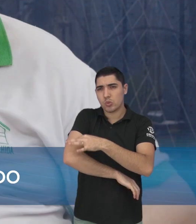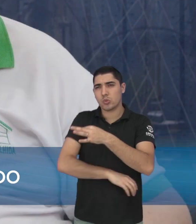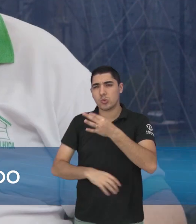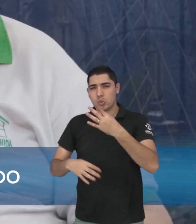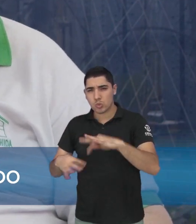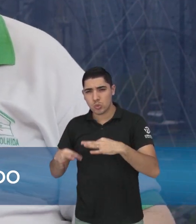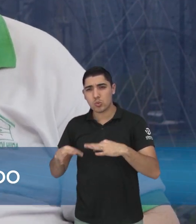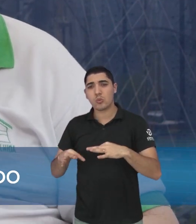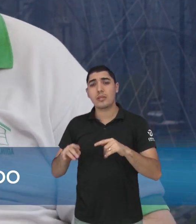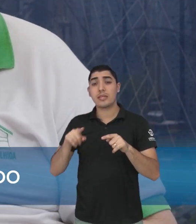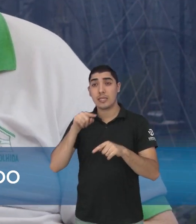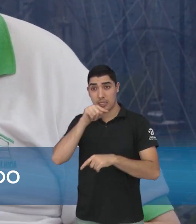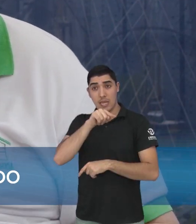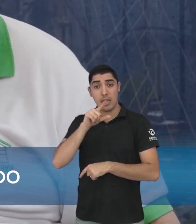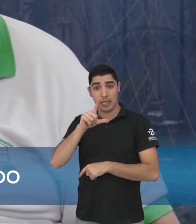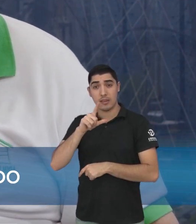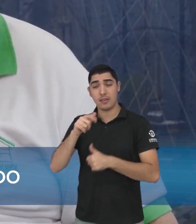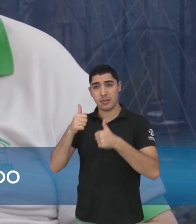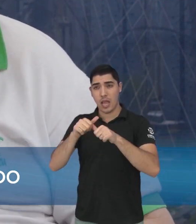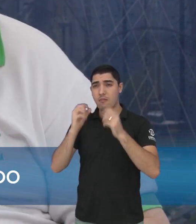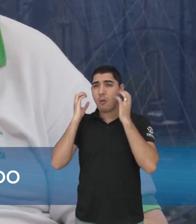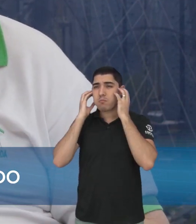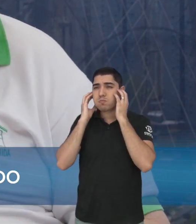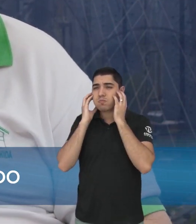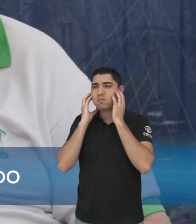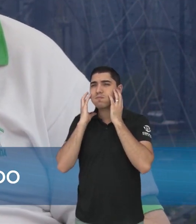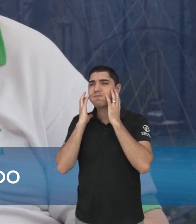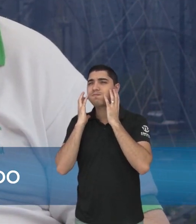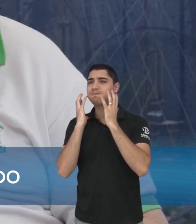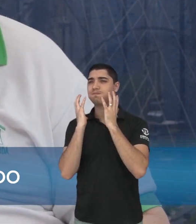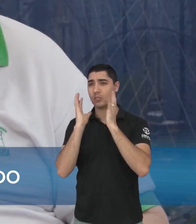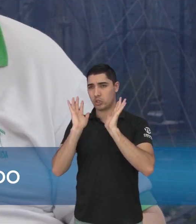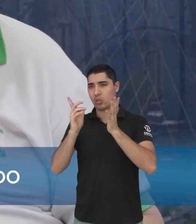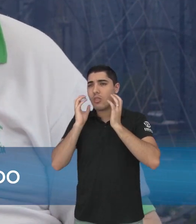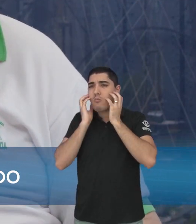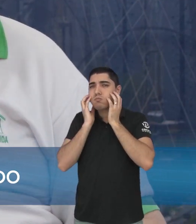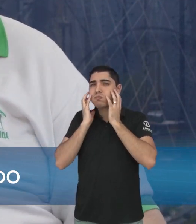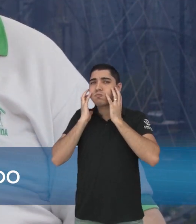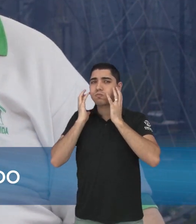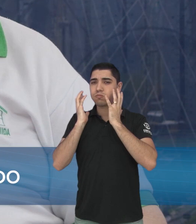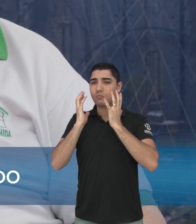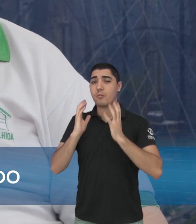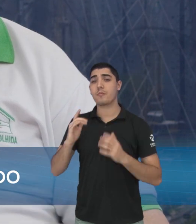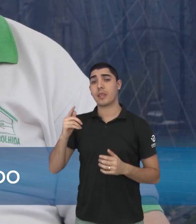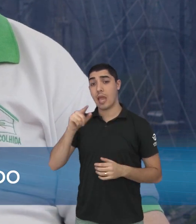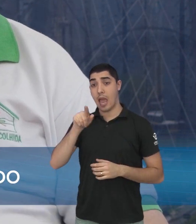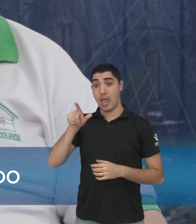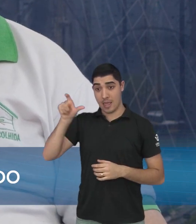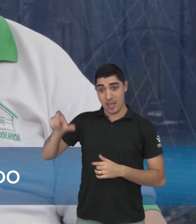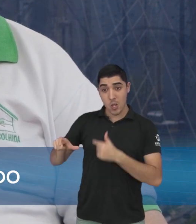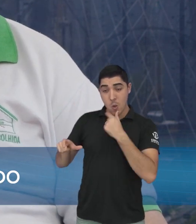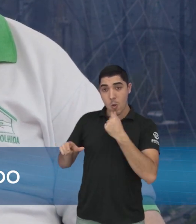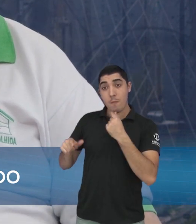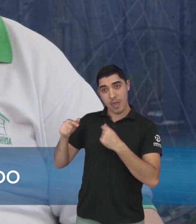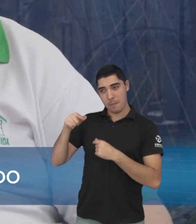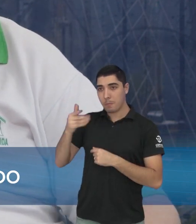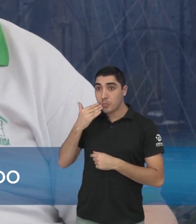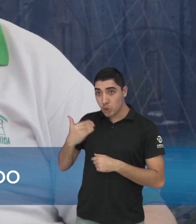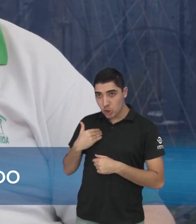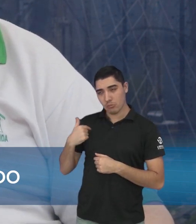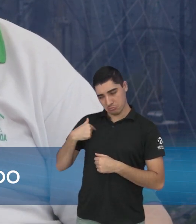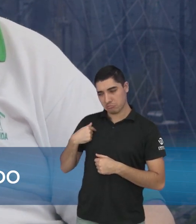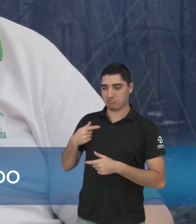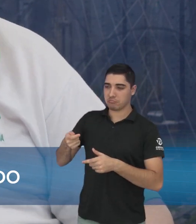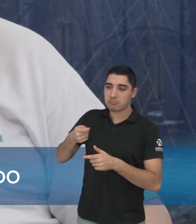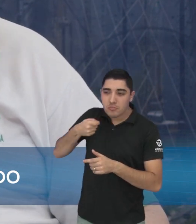assim, uma barba bem grandinha já, tal. Aí ele fiz a barba